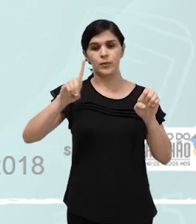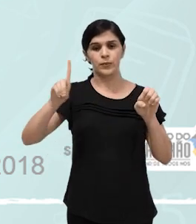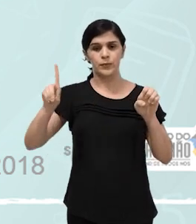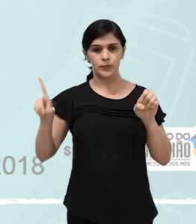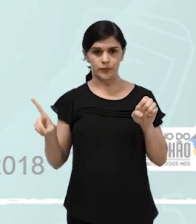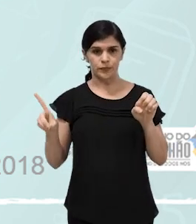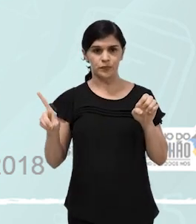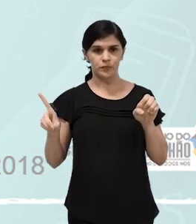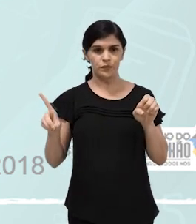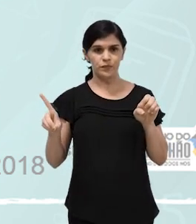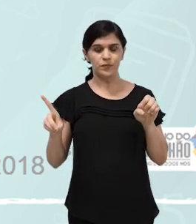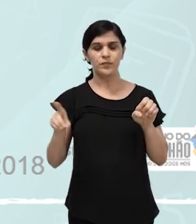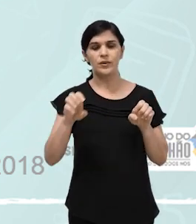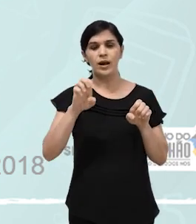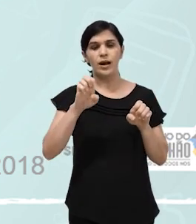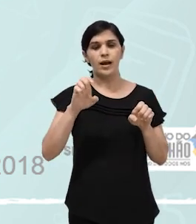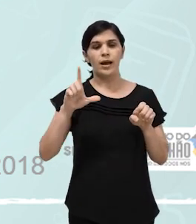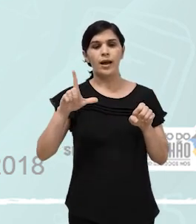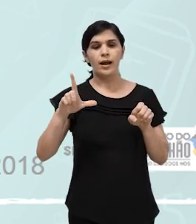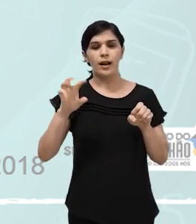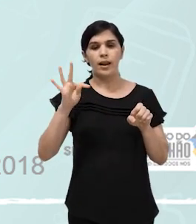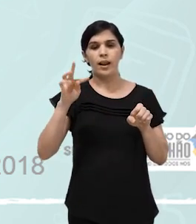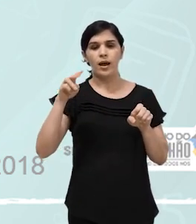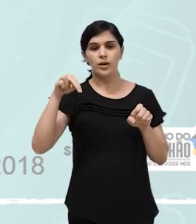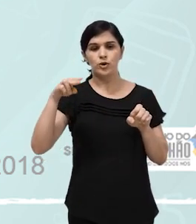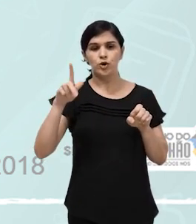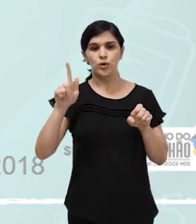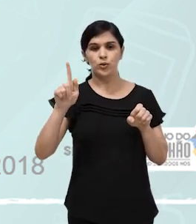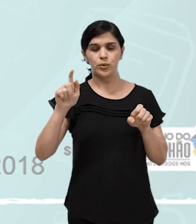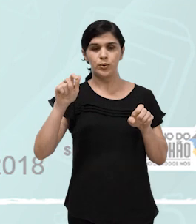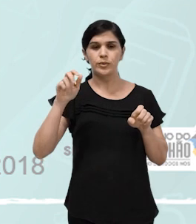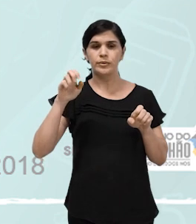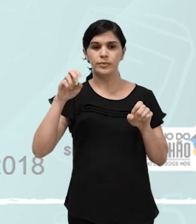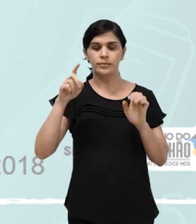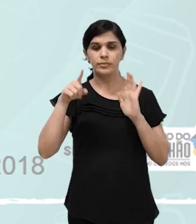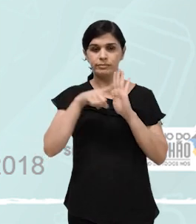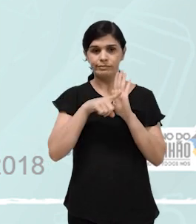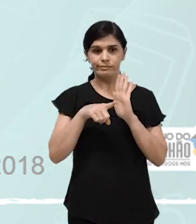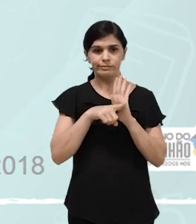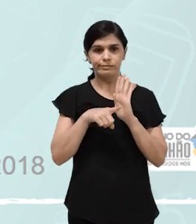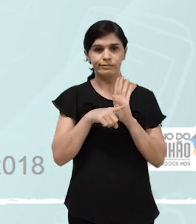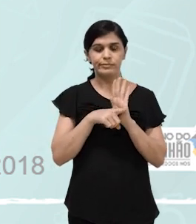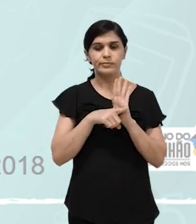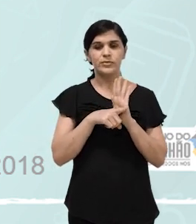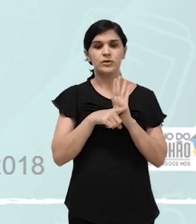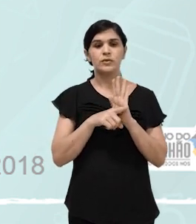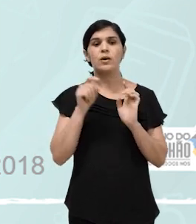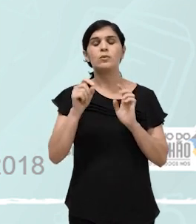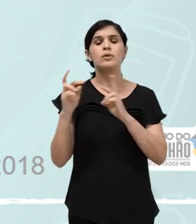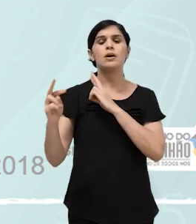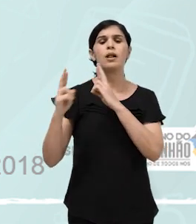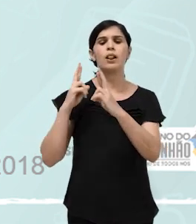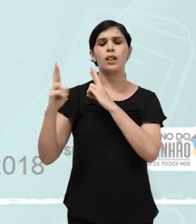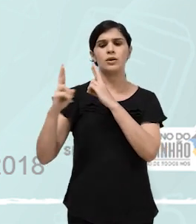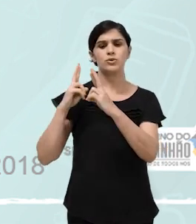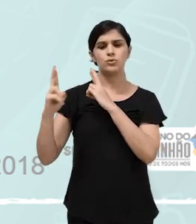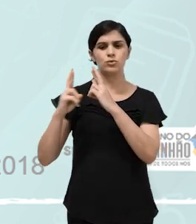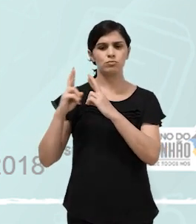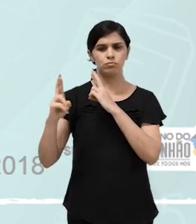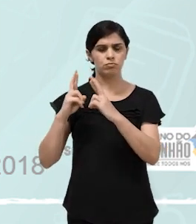Eletronegatividade. Então, mais outra propriedade relacionada, turma, diretamente com o elétron.